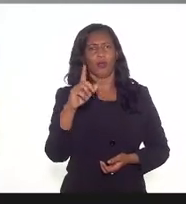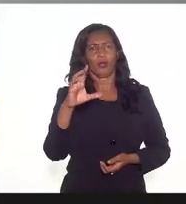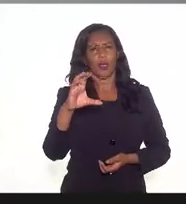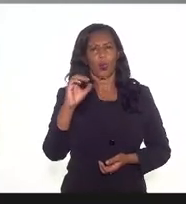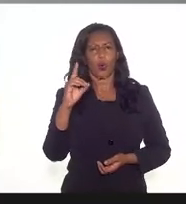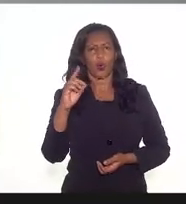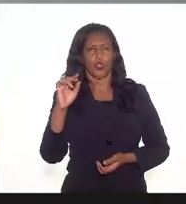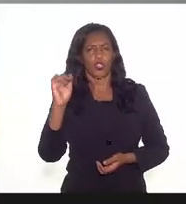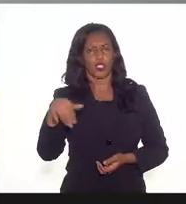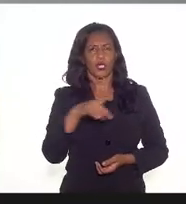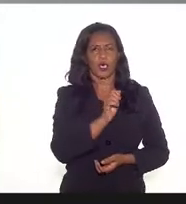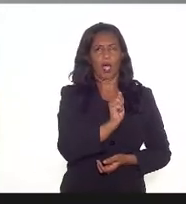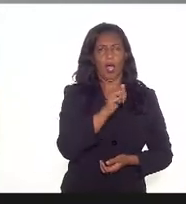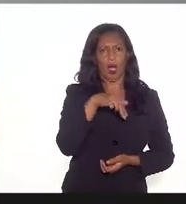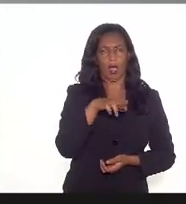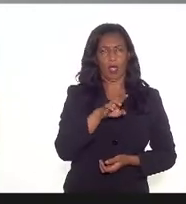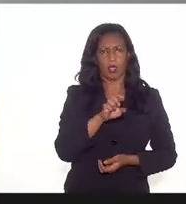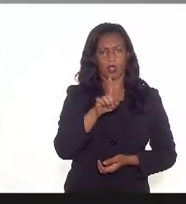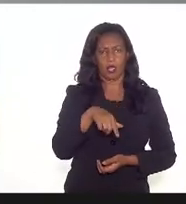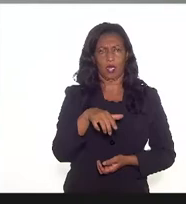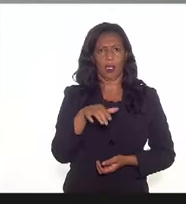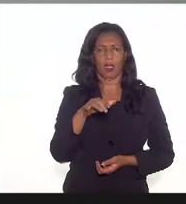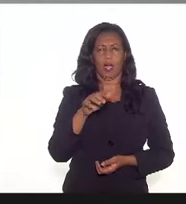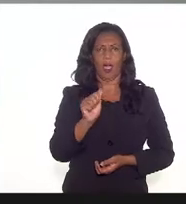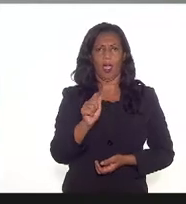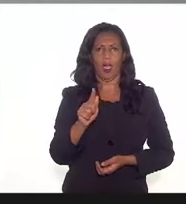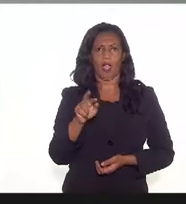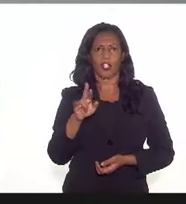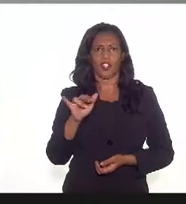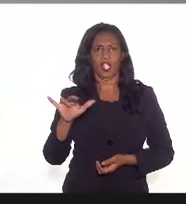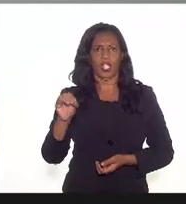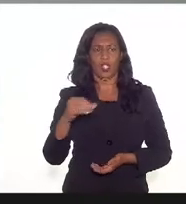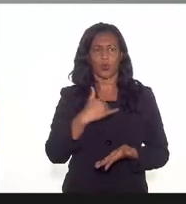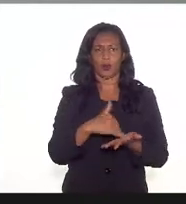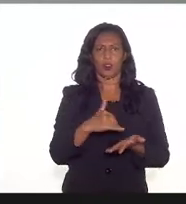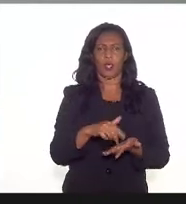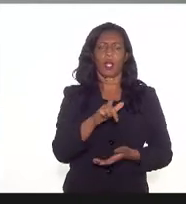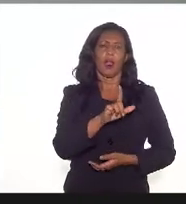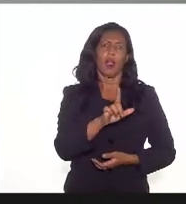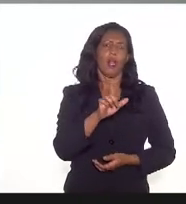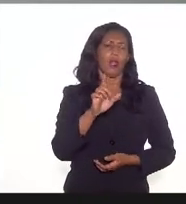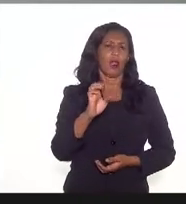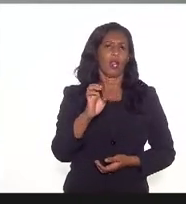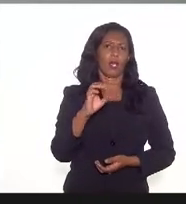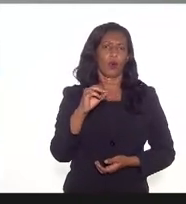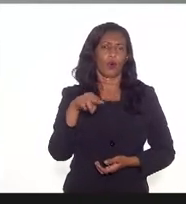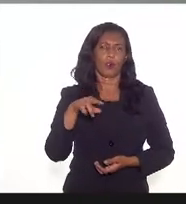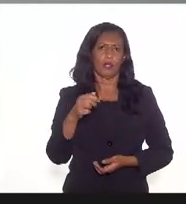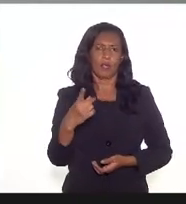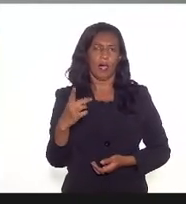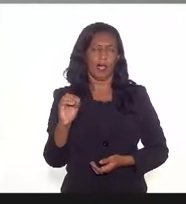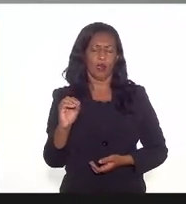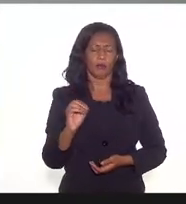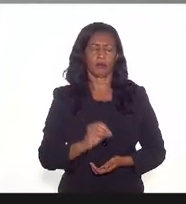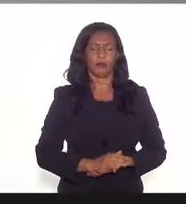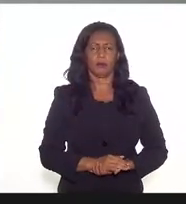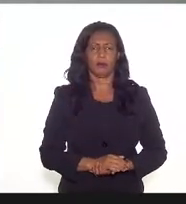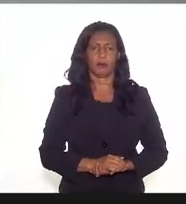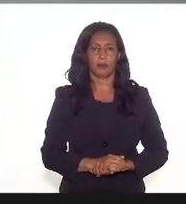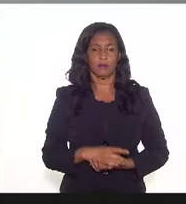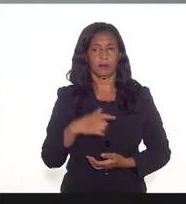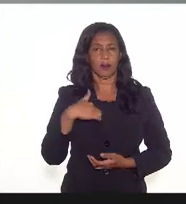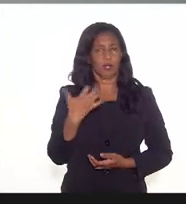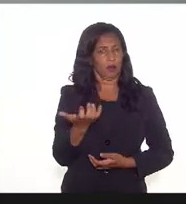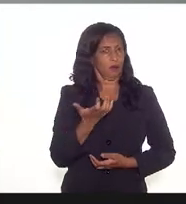André Vilaverde, da AGRIO, cumprimentar o secretário Leonardo Soares, e eu